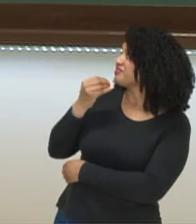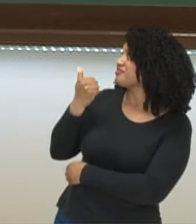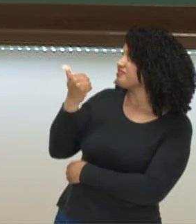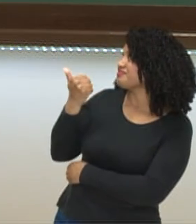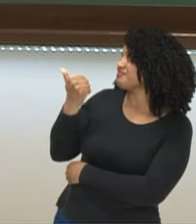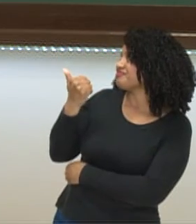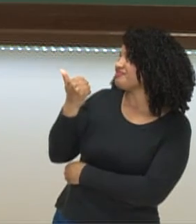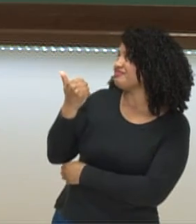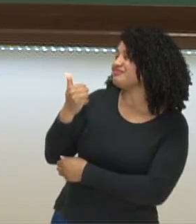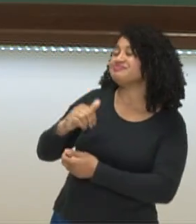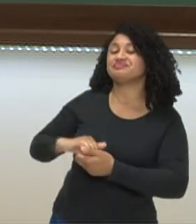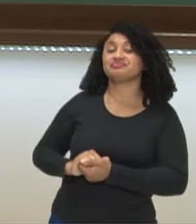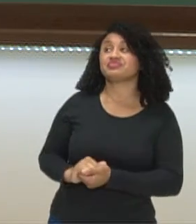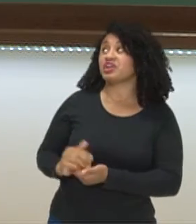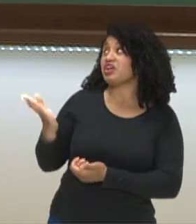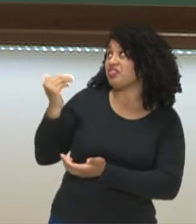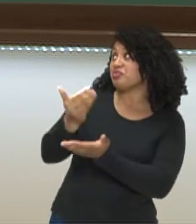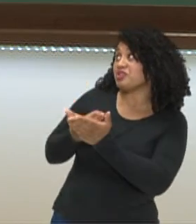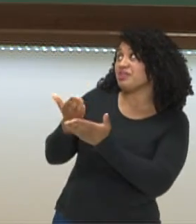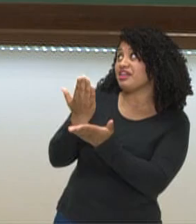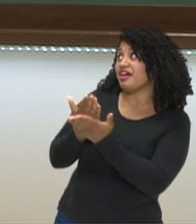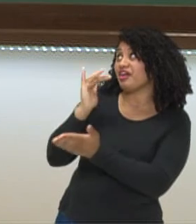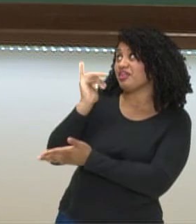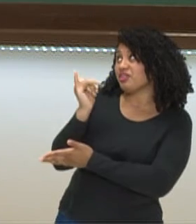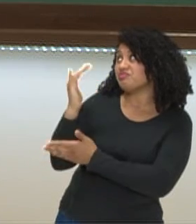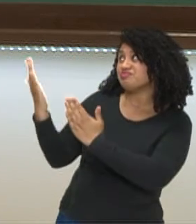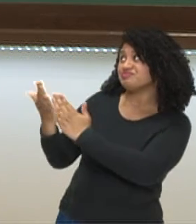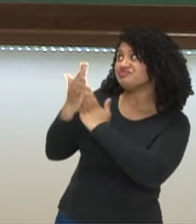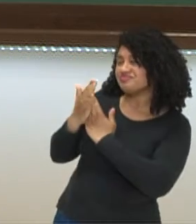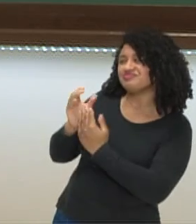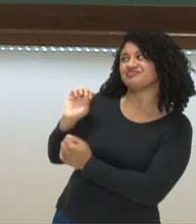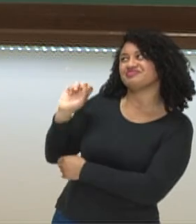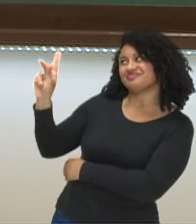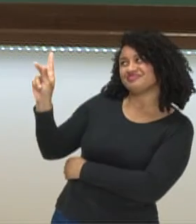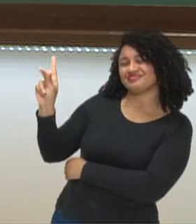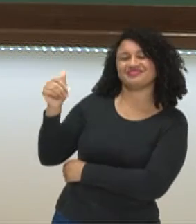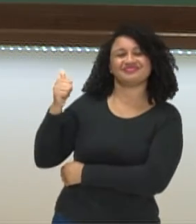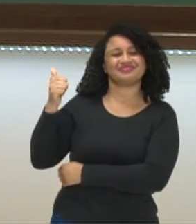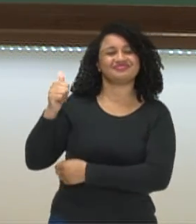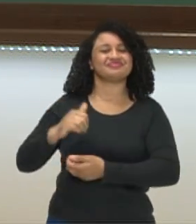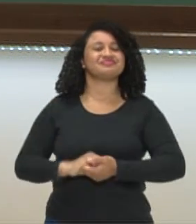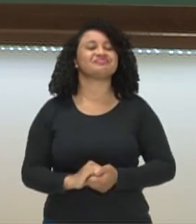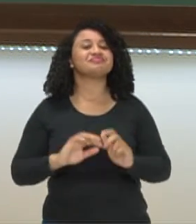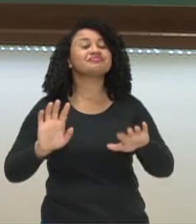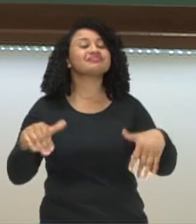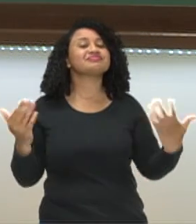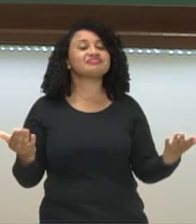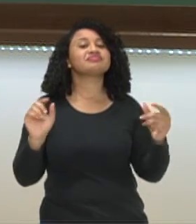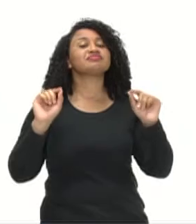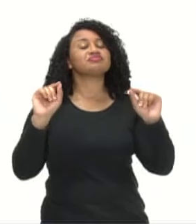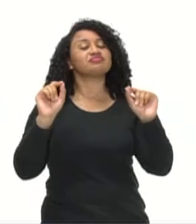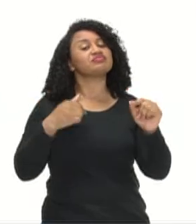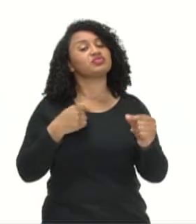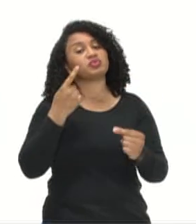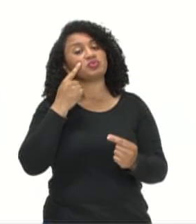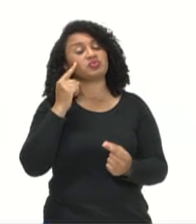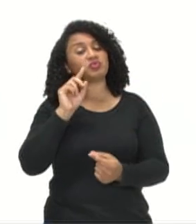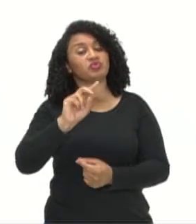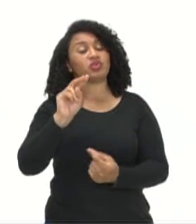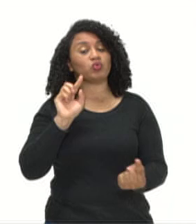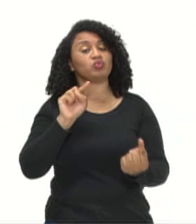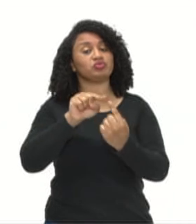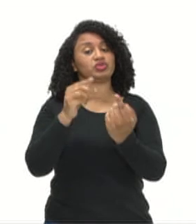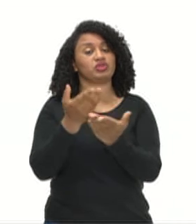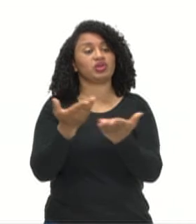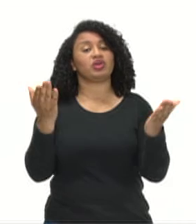aí? Bora lá para uma aulinha de contos? Me ajuda! Então, olha só, os objetivos da aula